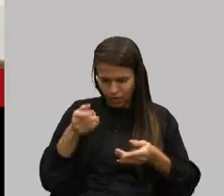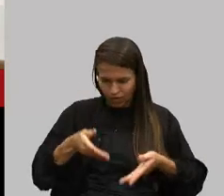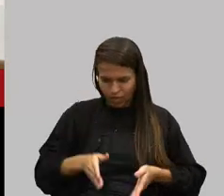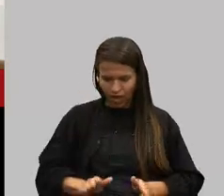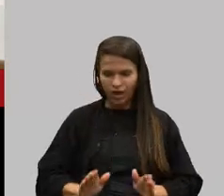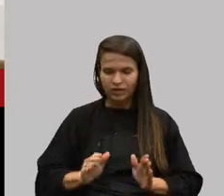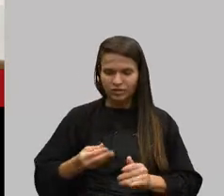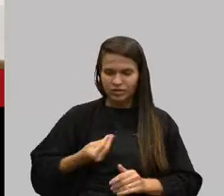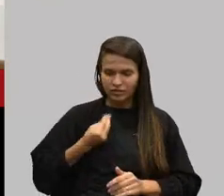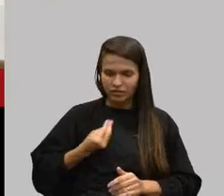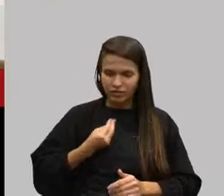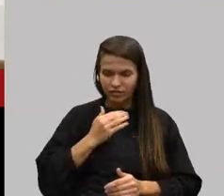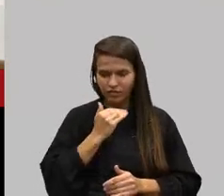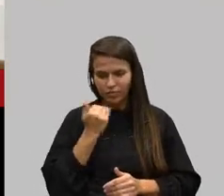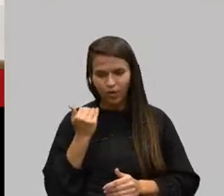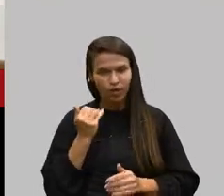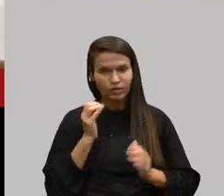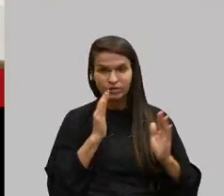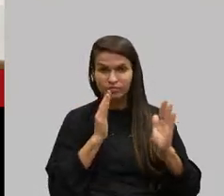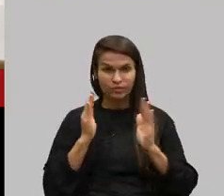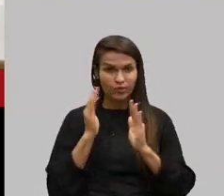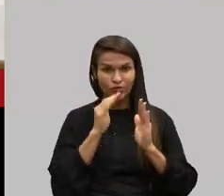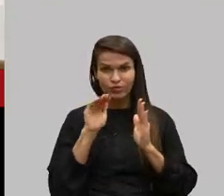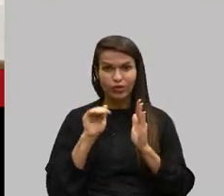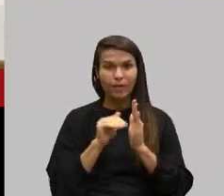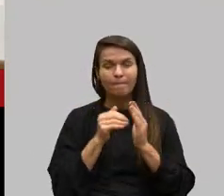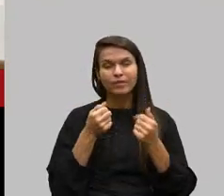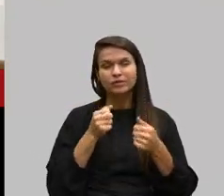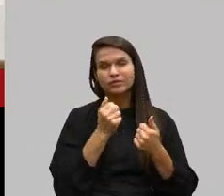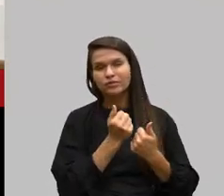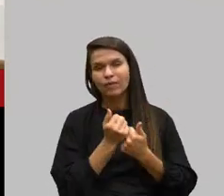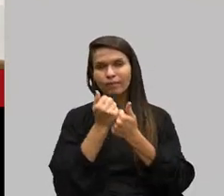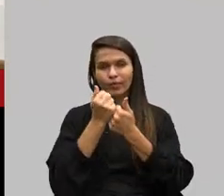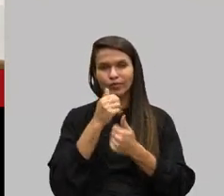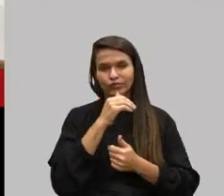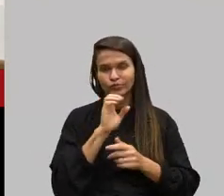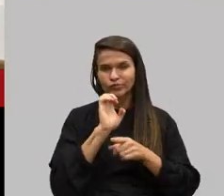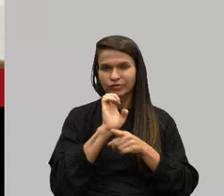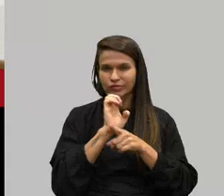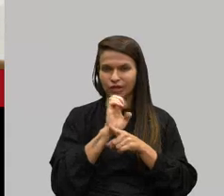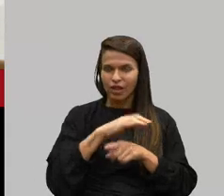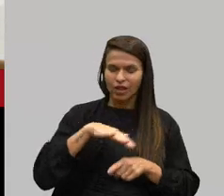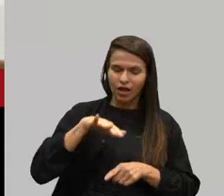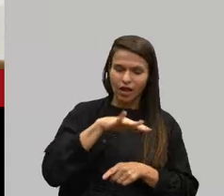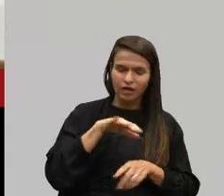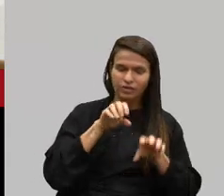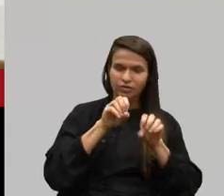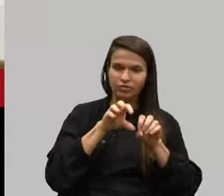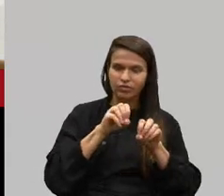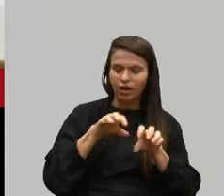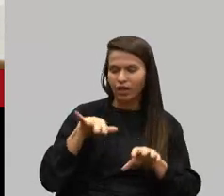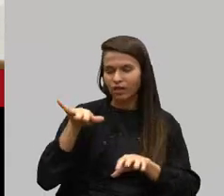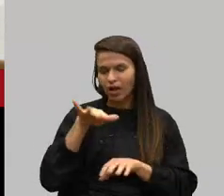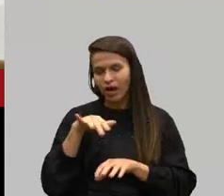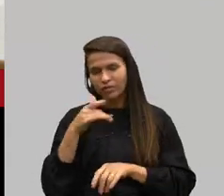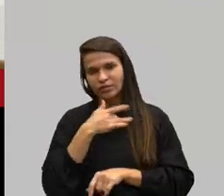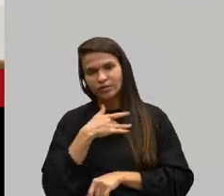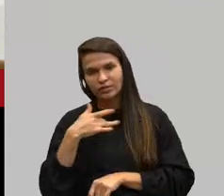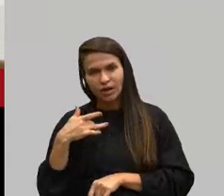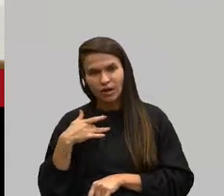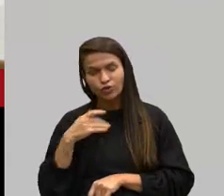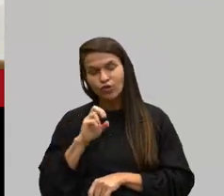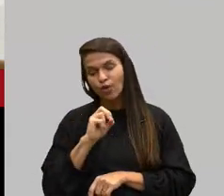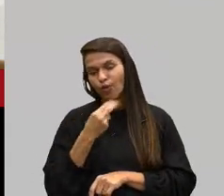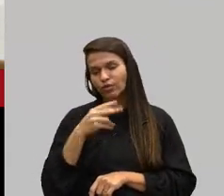durante todo esse período ela precisa da assistência do estado seja na área de educação seja na área da saúde ou